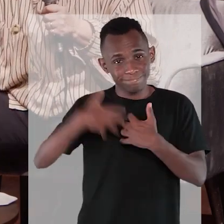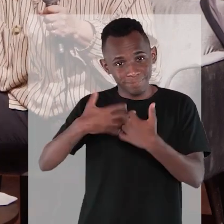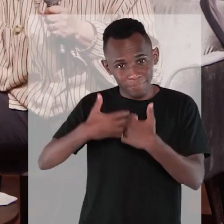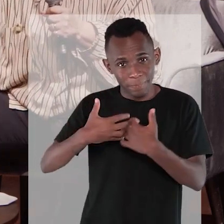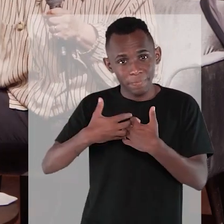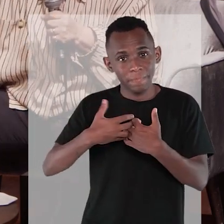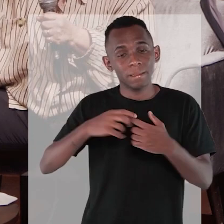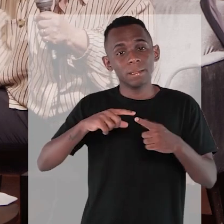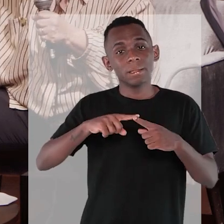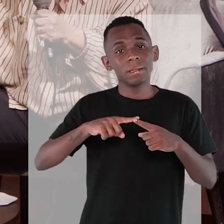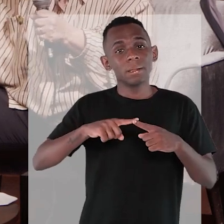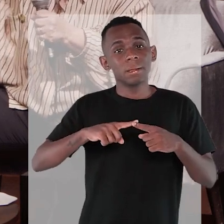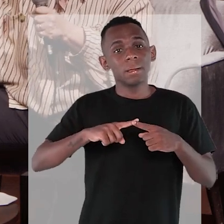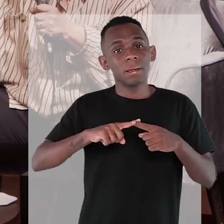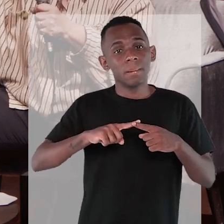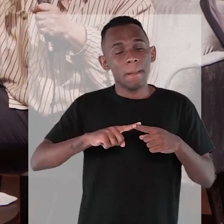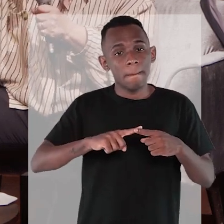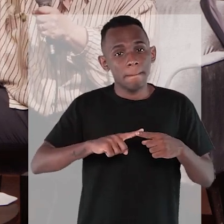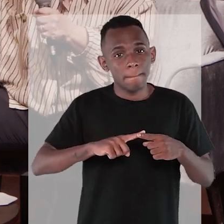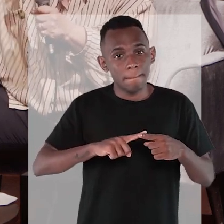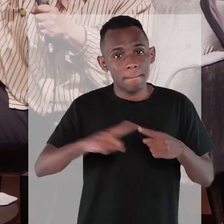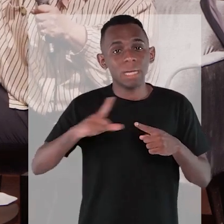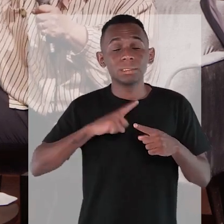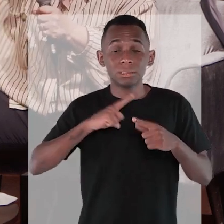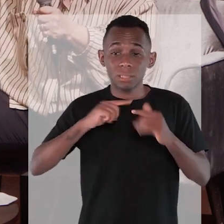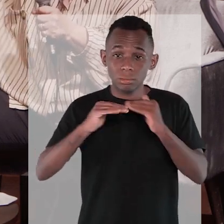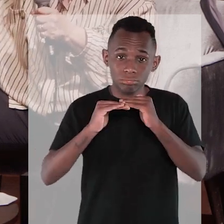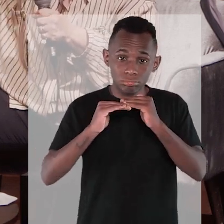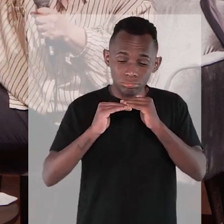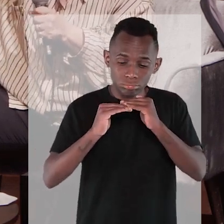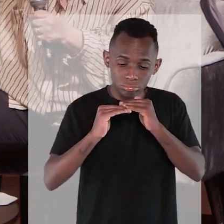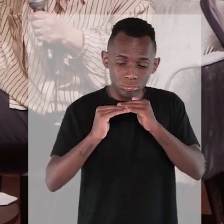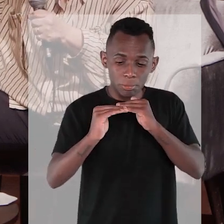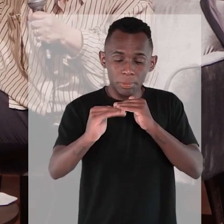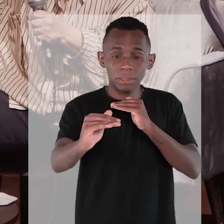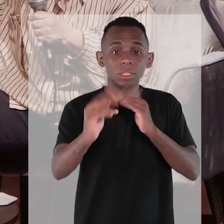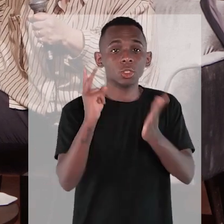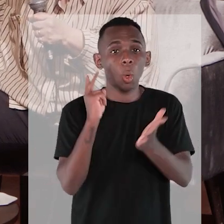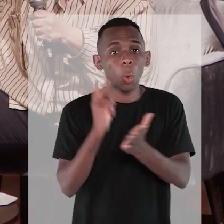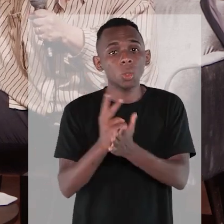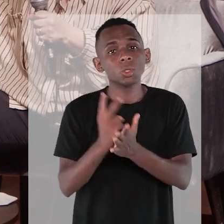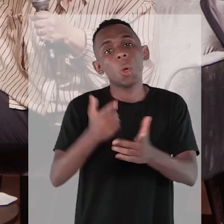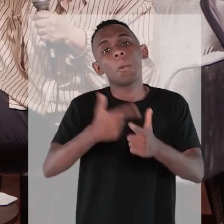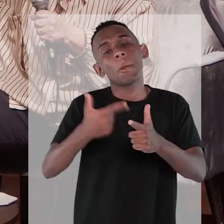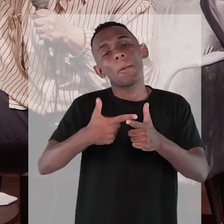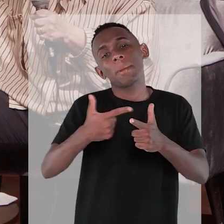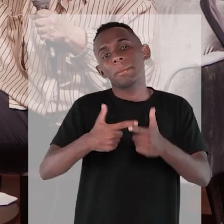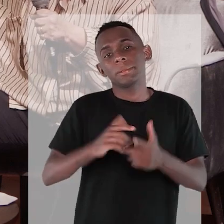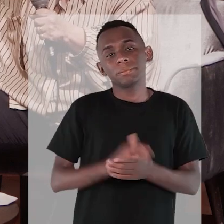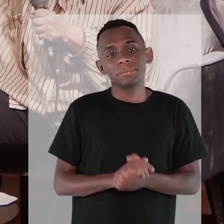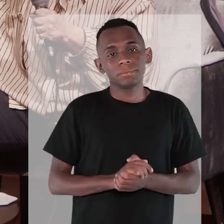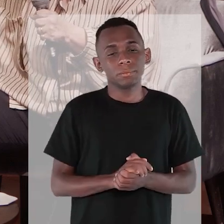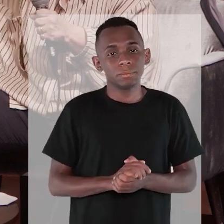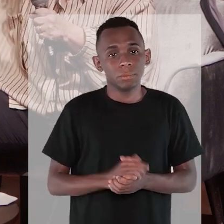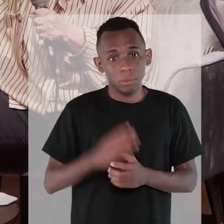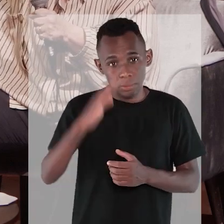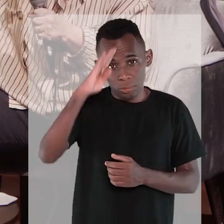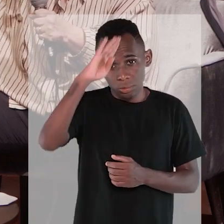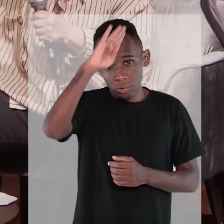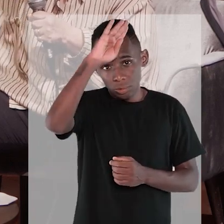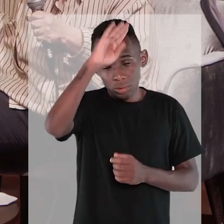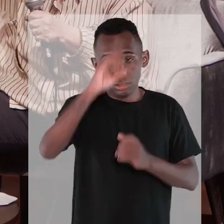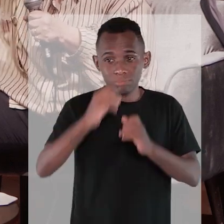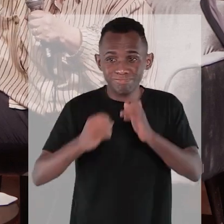mas tem um padrão de continuidade de crise. Né? O Bolsonaro produziu